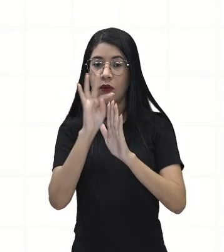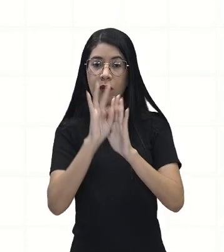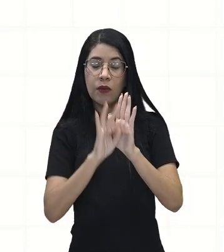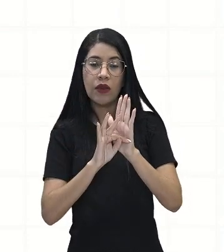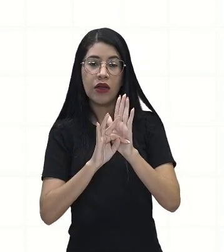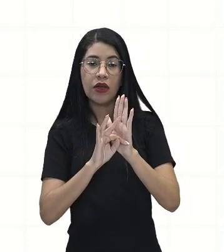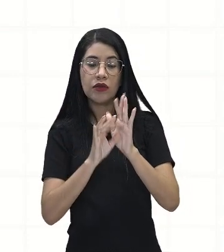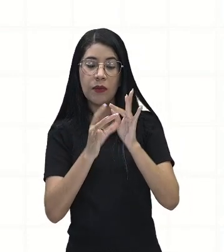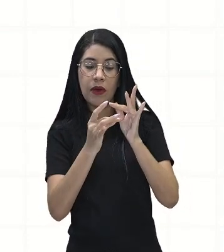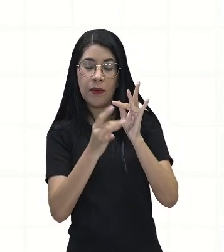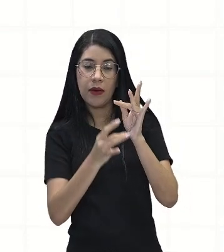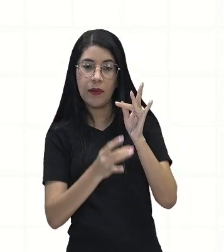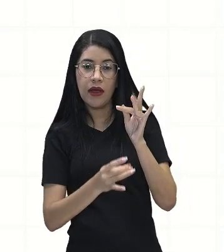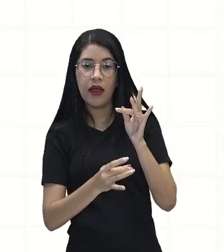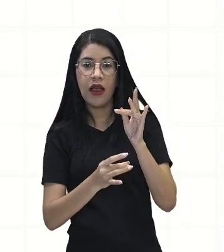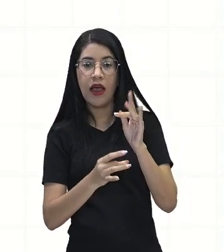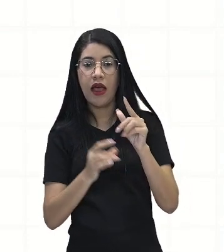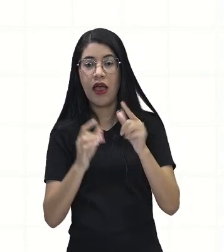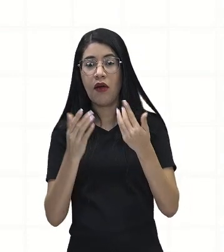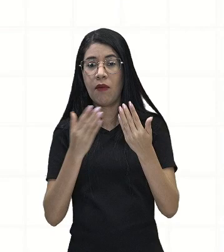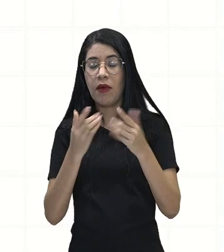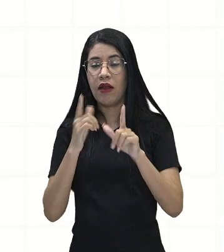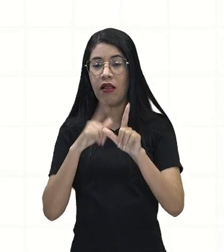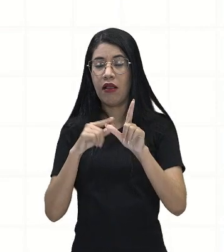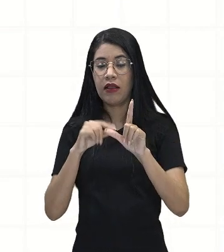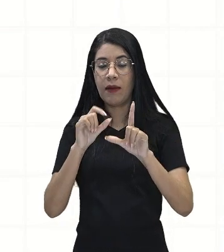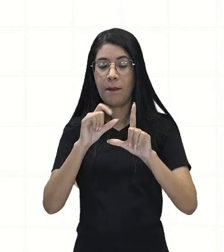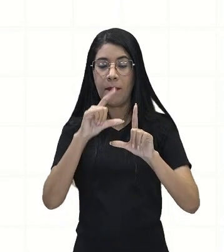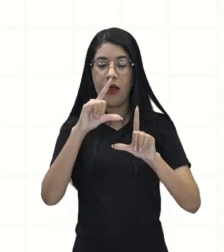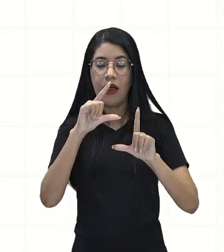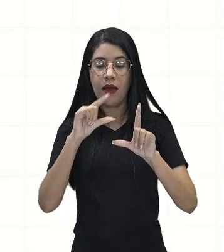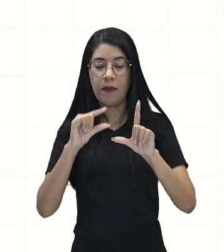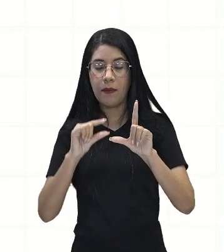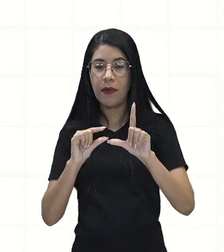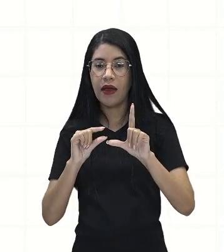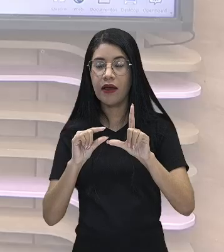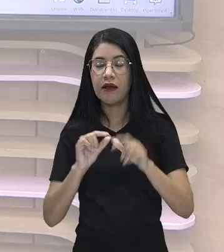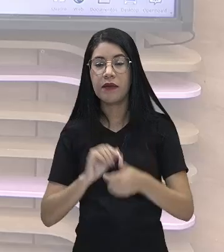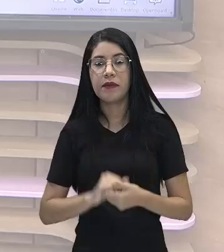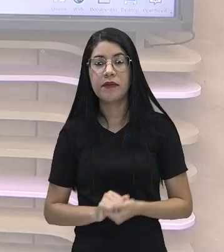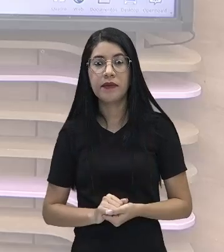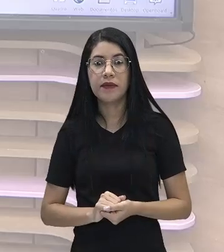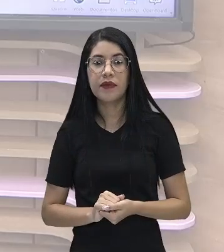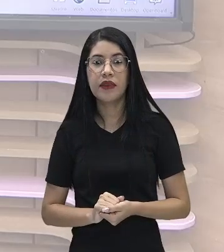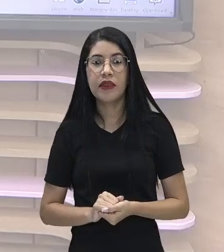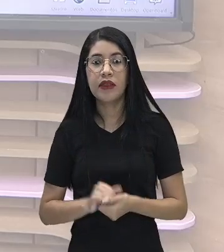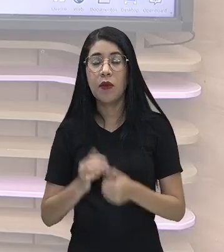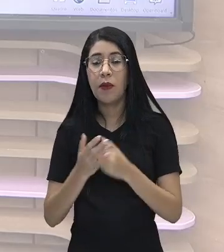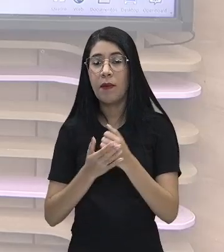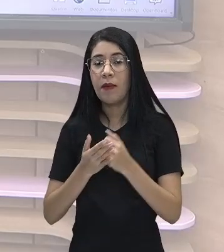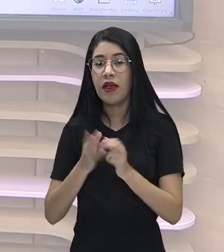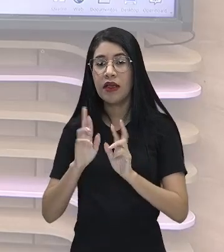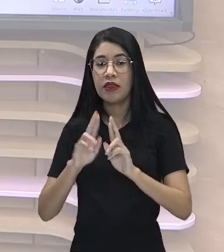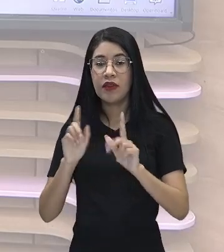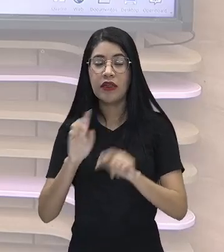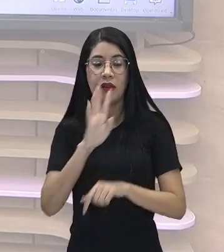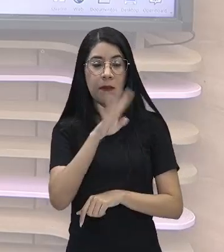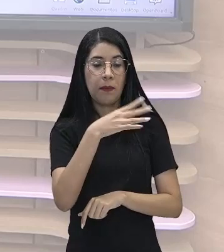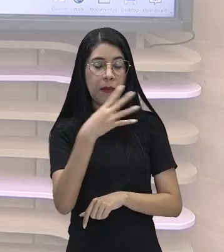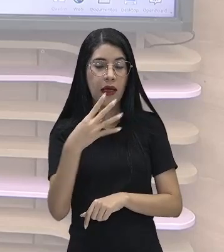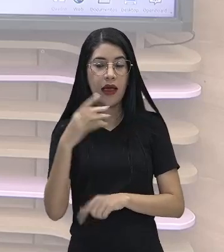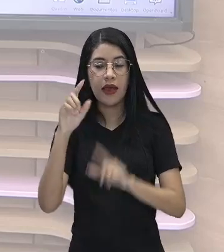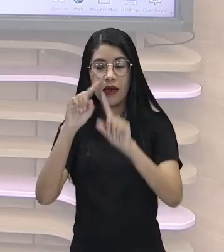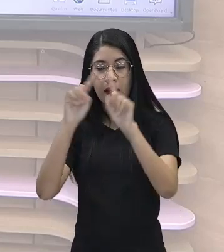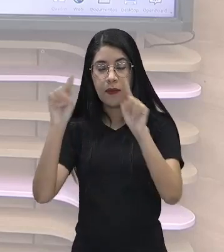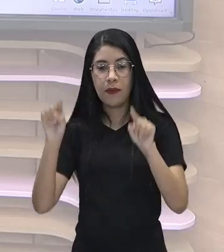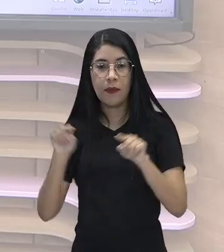do texto. Então, fazendo uma comparação, né, bem básica entre a diferença de um quadro e uma tabela,